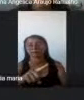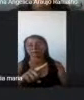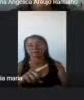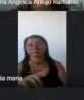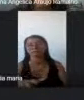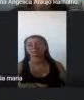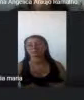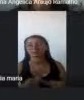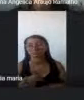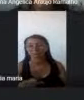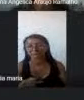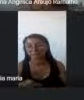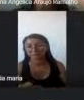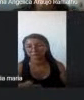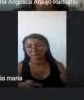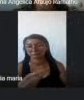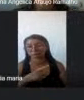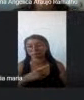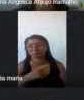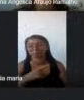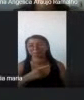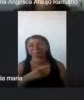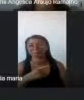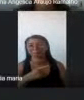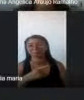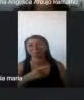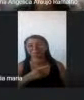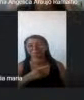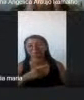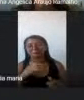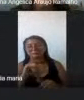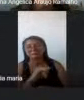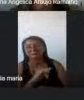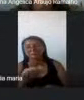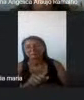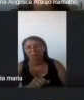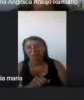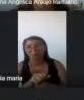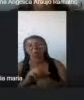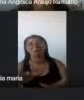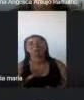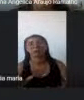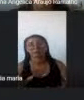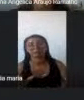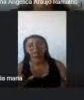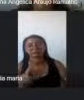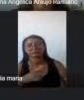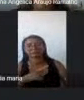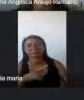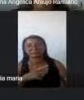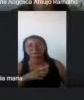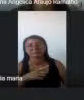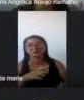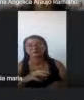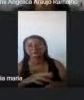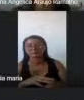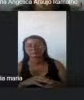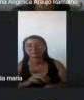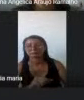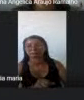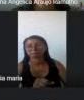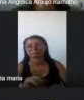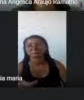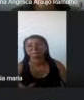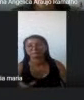de transmissão, nós estamos com uma lacuna imensa. Então, a gente não vai conseguir quebrar a cadeia de transmissão, porque nós